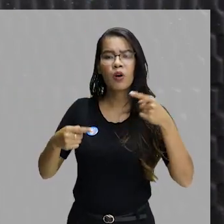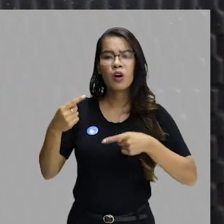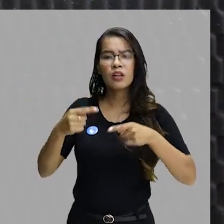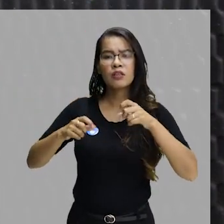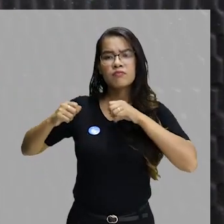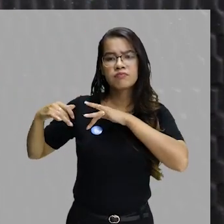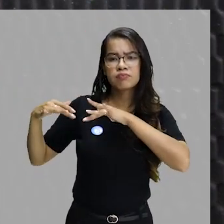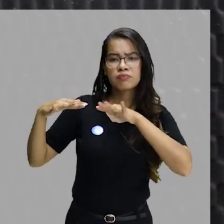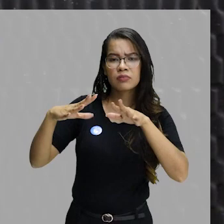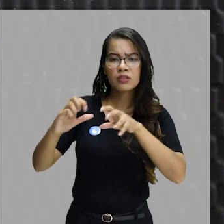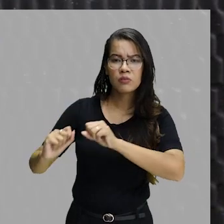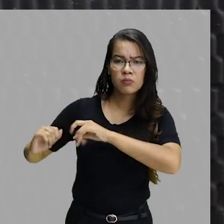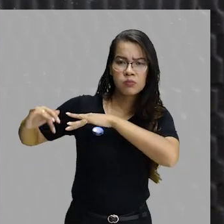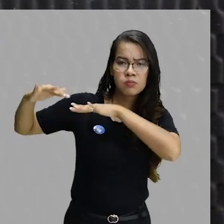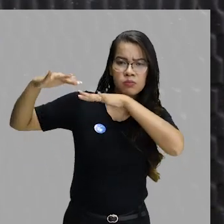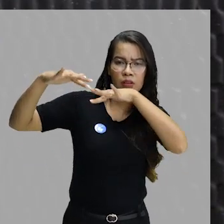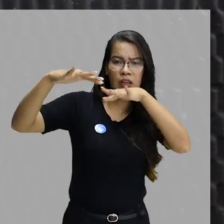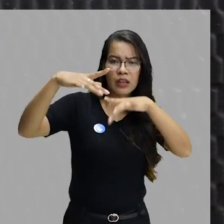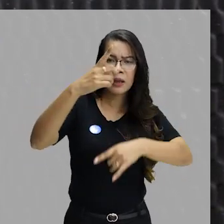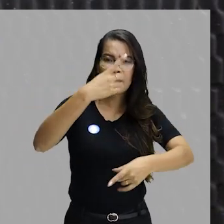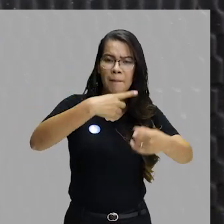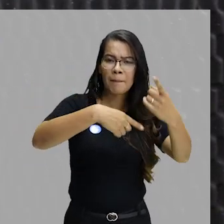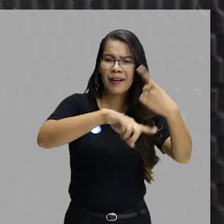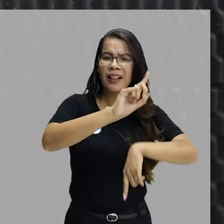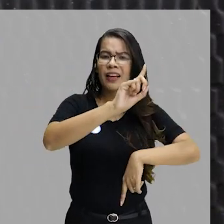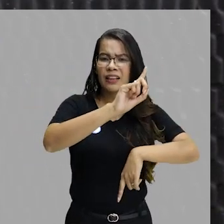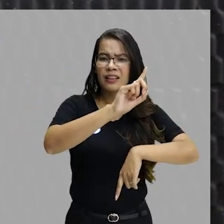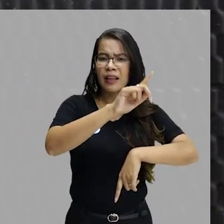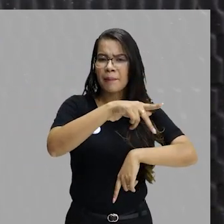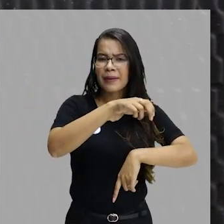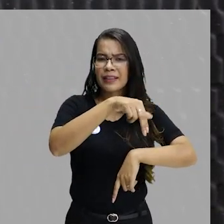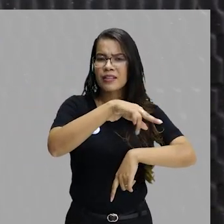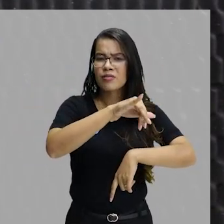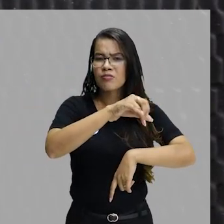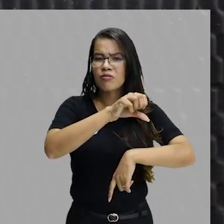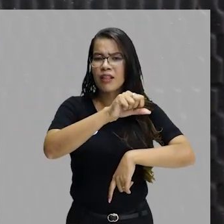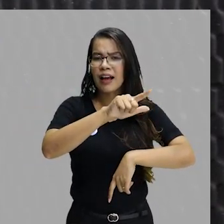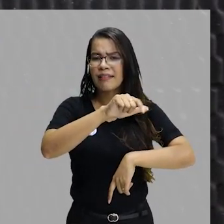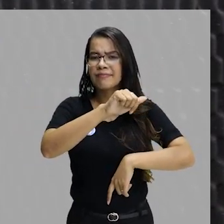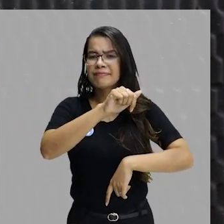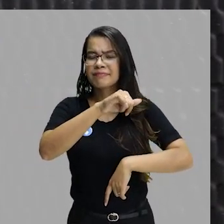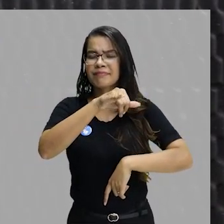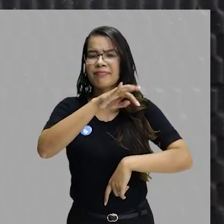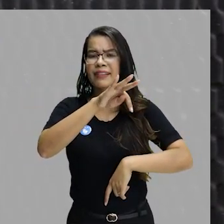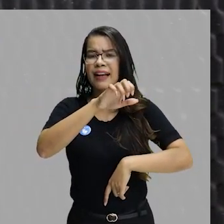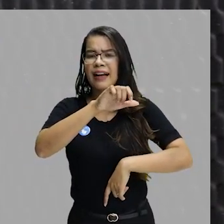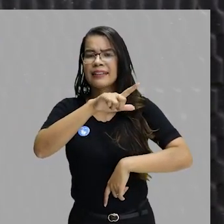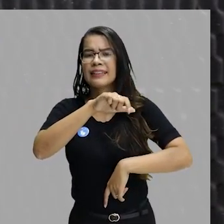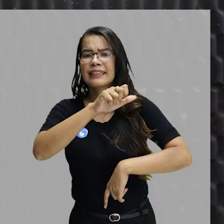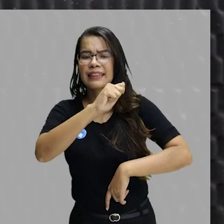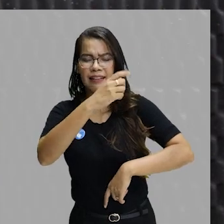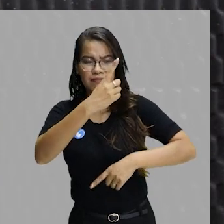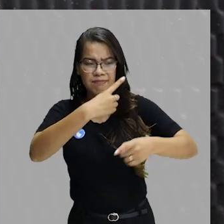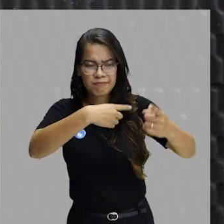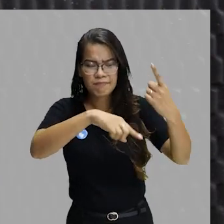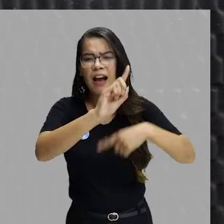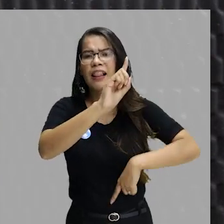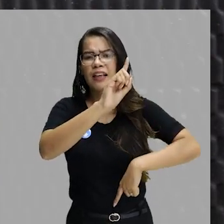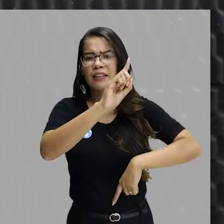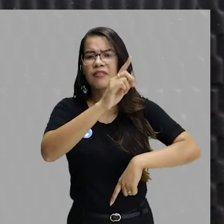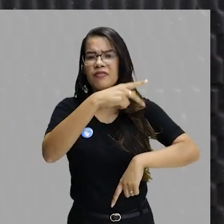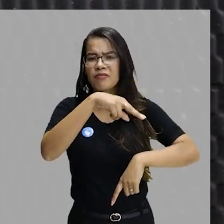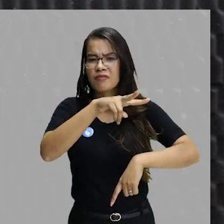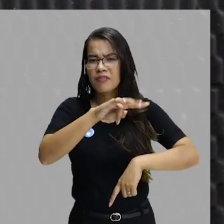seja, fora da Península Itálica. Uma dominação extrapeninsular,